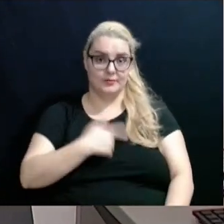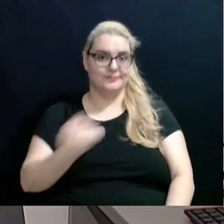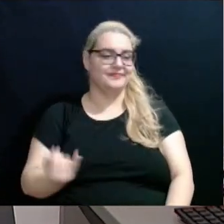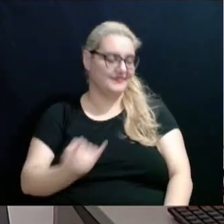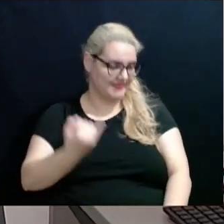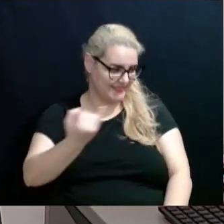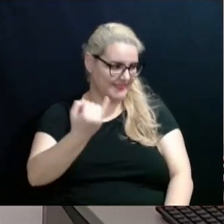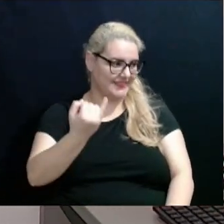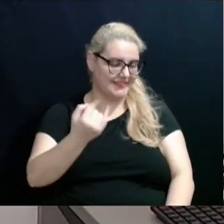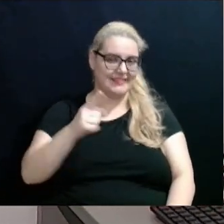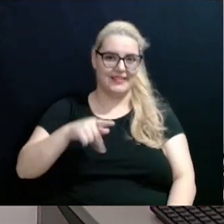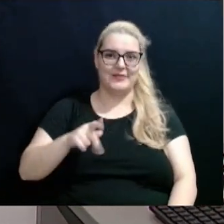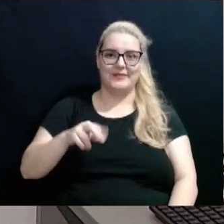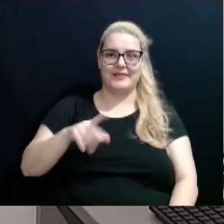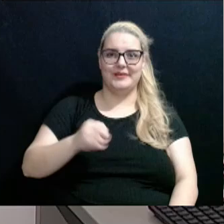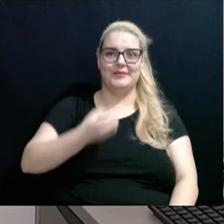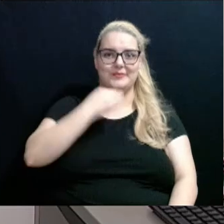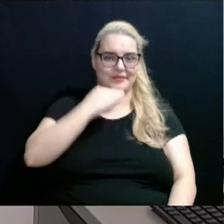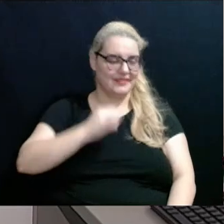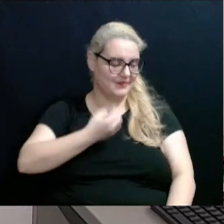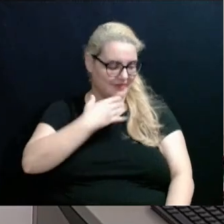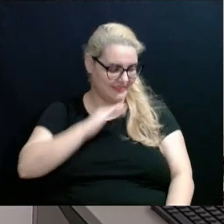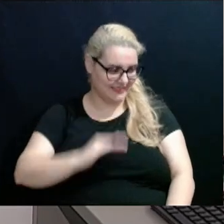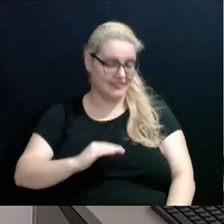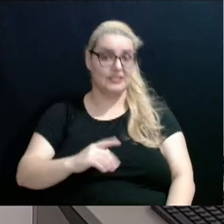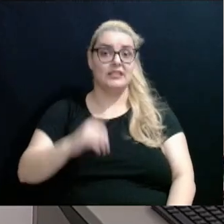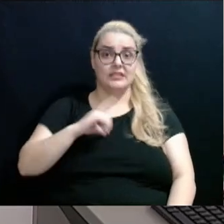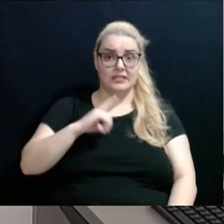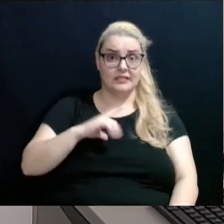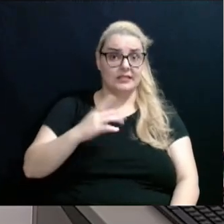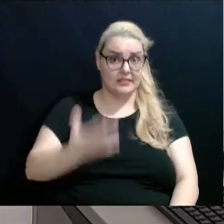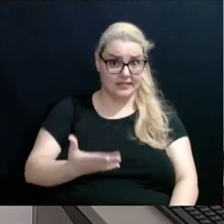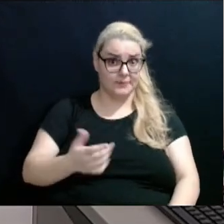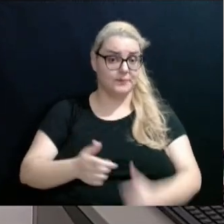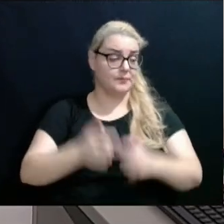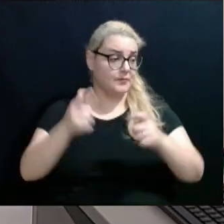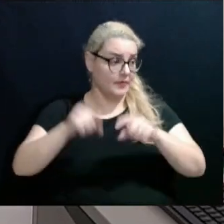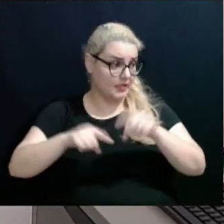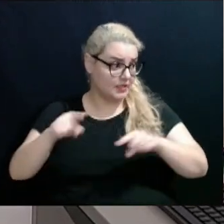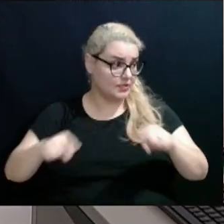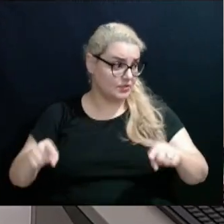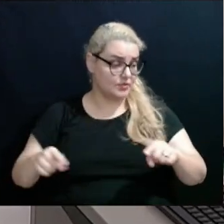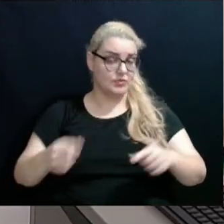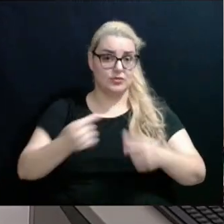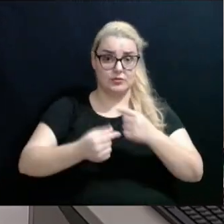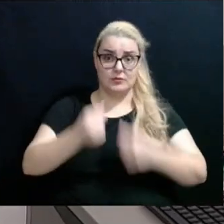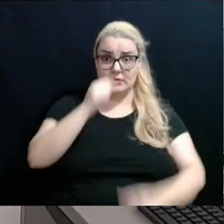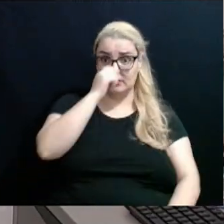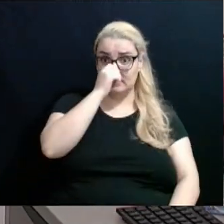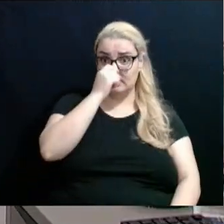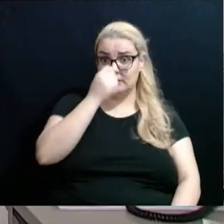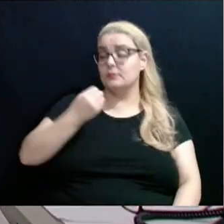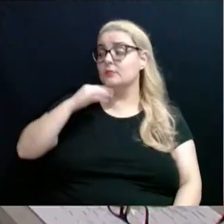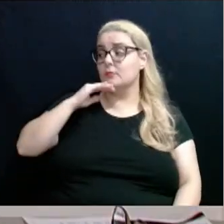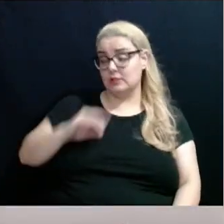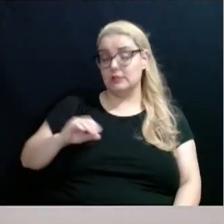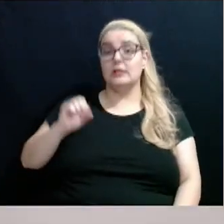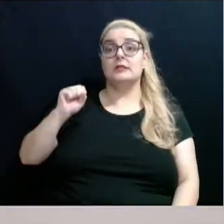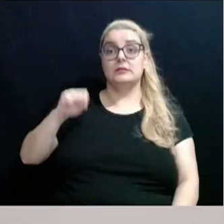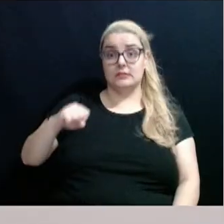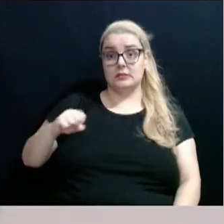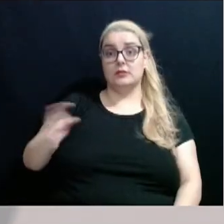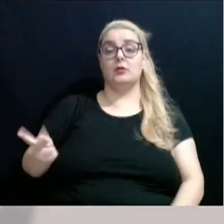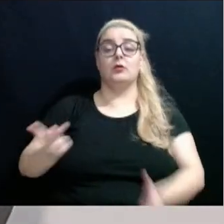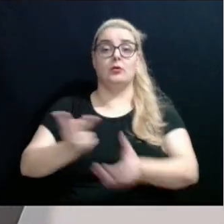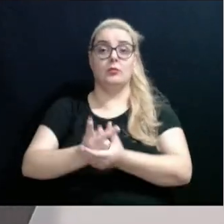importantes, né, Paulo? Boa tarde. Realmente existe essa grande variação aí de preços? Boa tarde, sim. O Procon Campinas